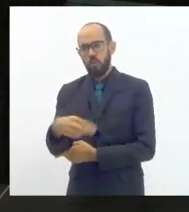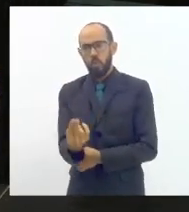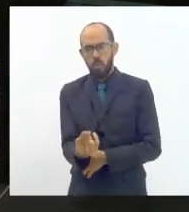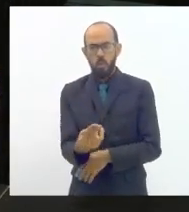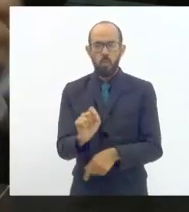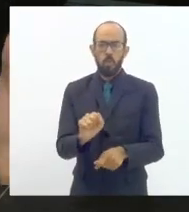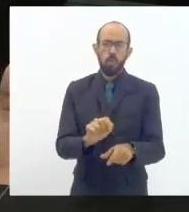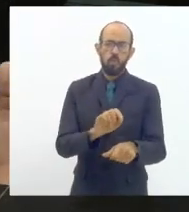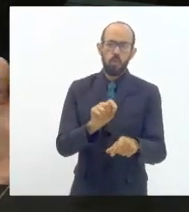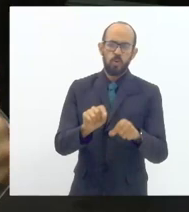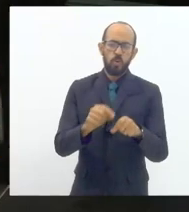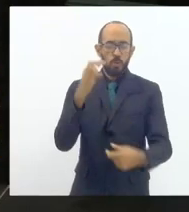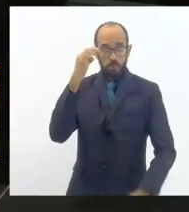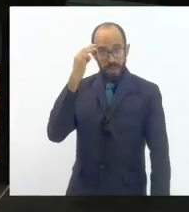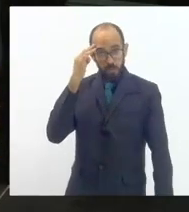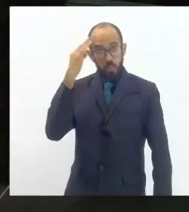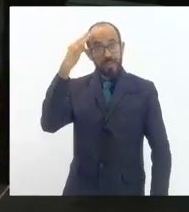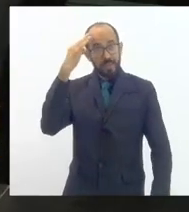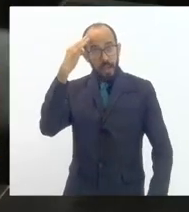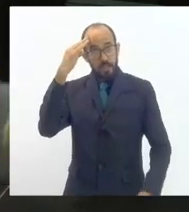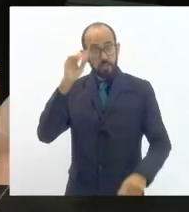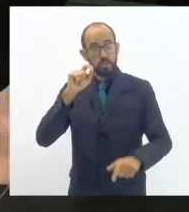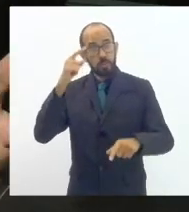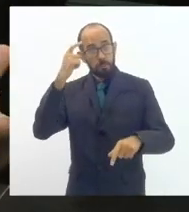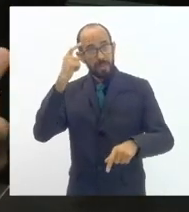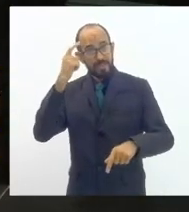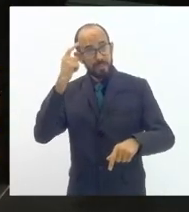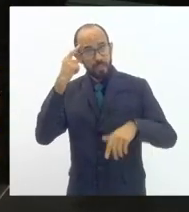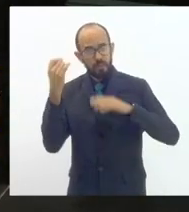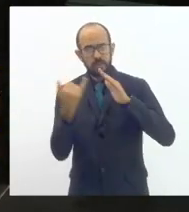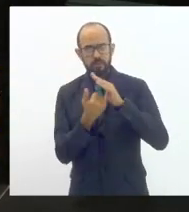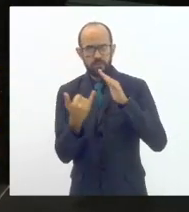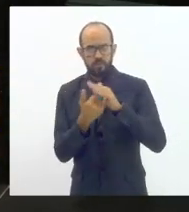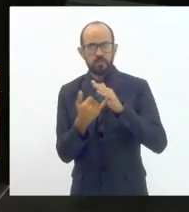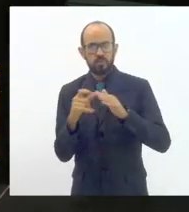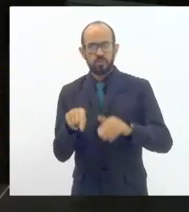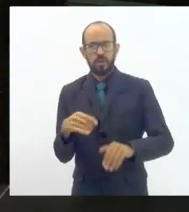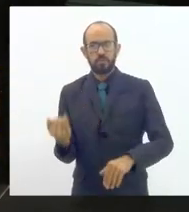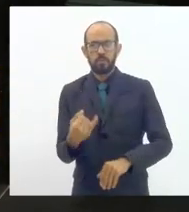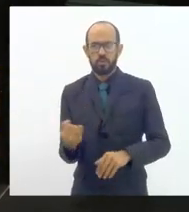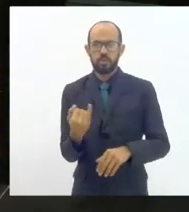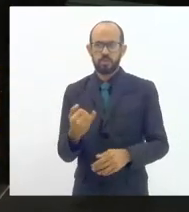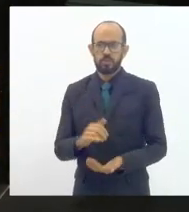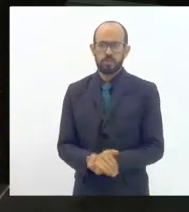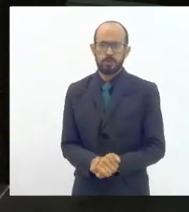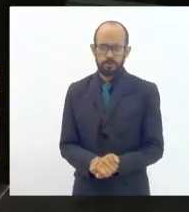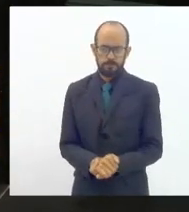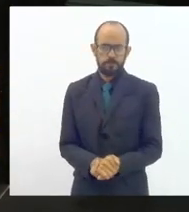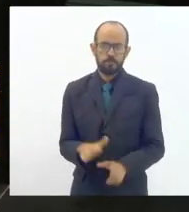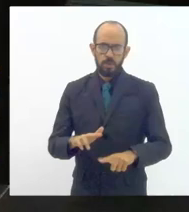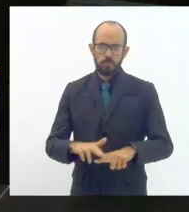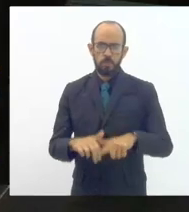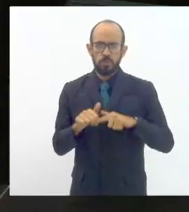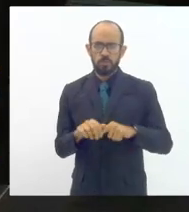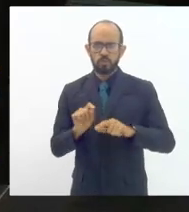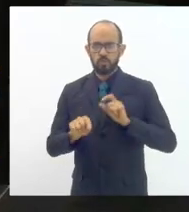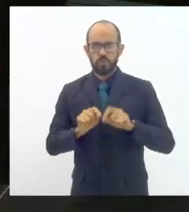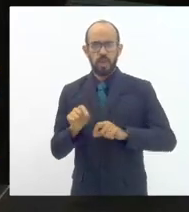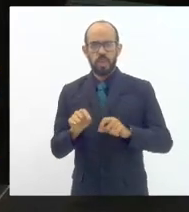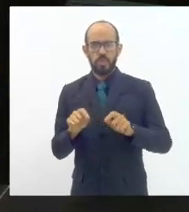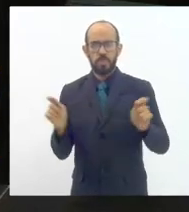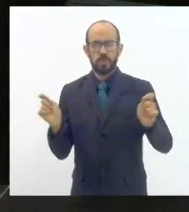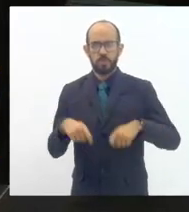forma madura, pensando nas nossas instituições, isso é tudo muito importante. E para isso,